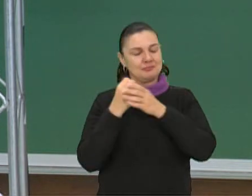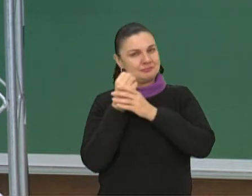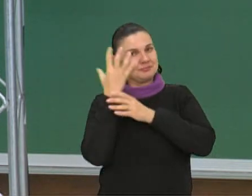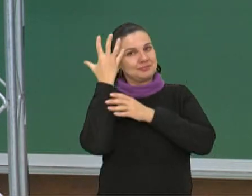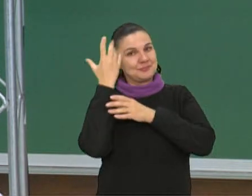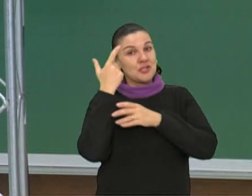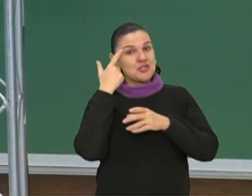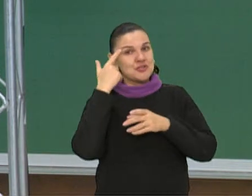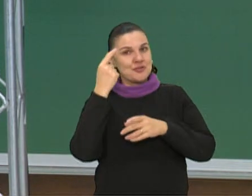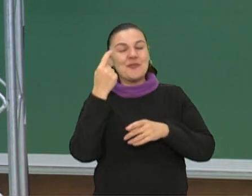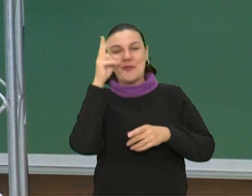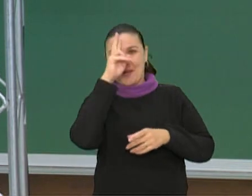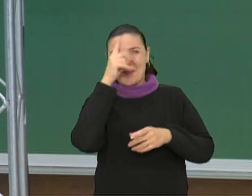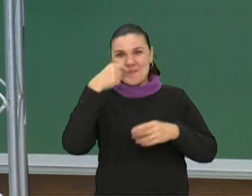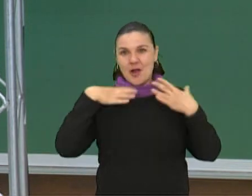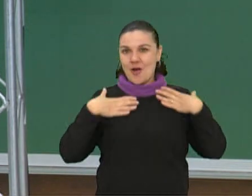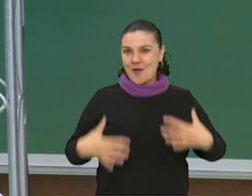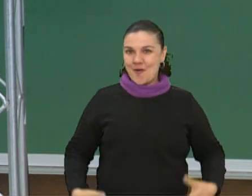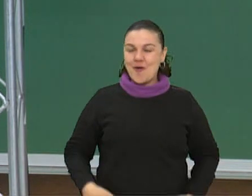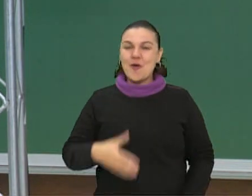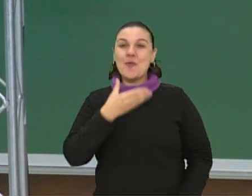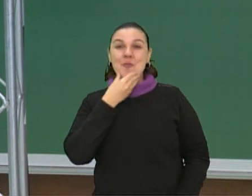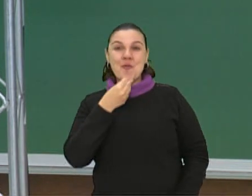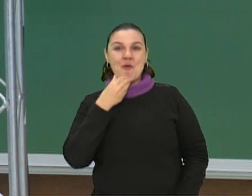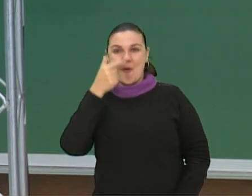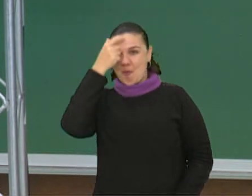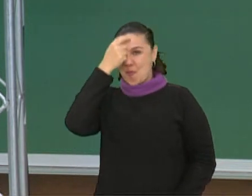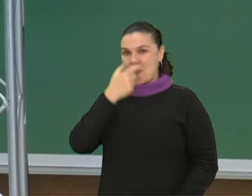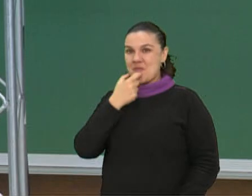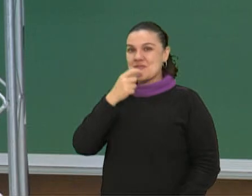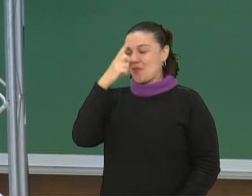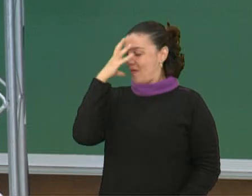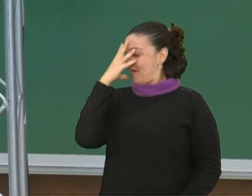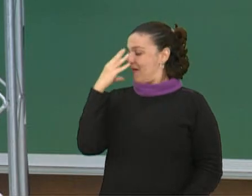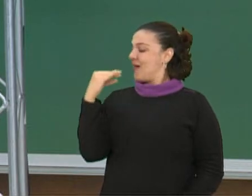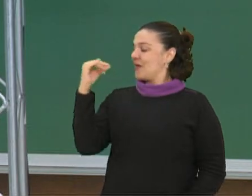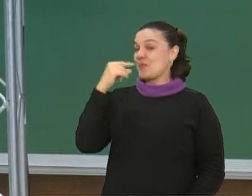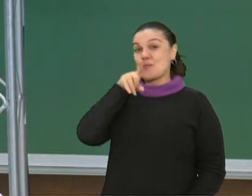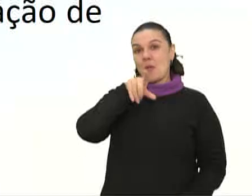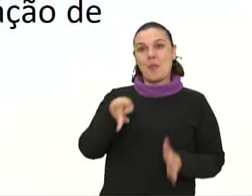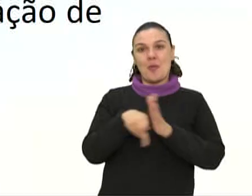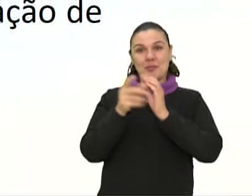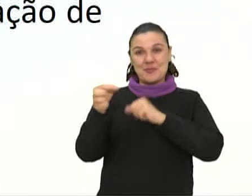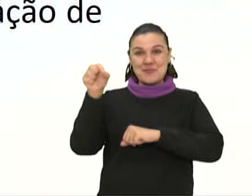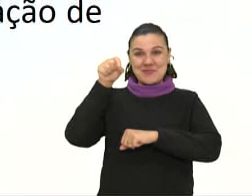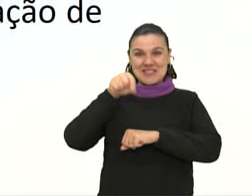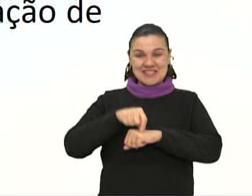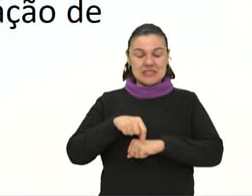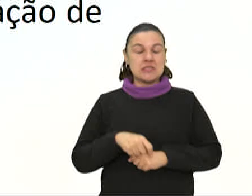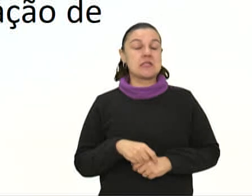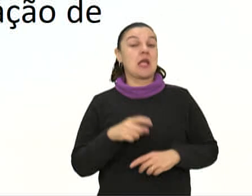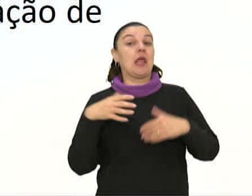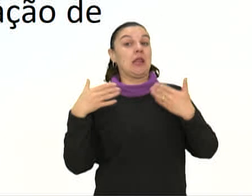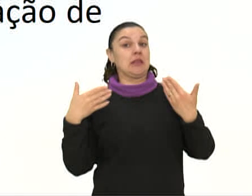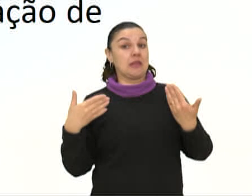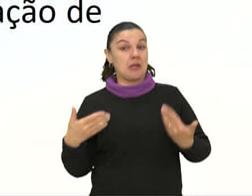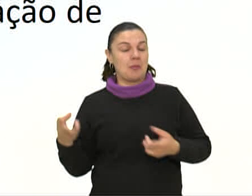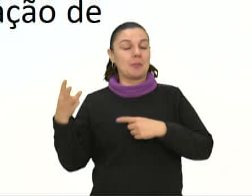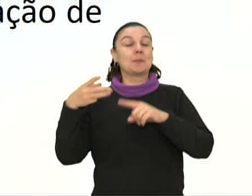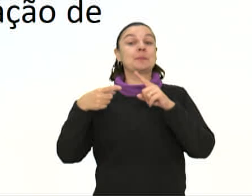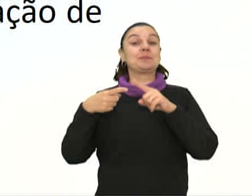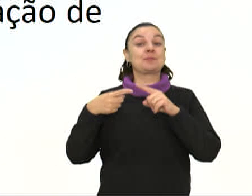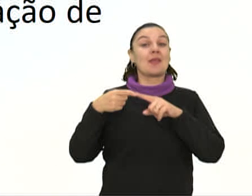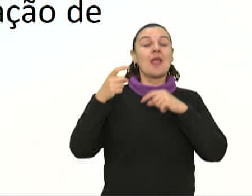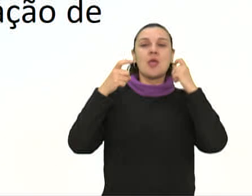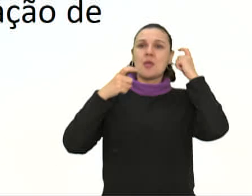primeiro cartaz, o corpo de um homem e a cabeça do mosquito. A preocupação estética, ou seja, a harmonia